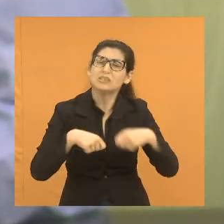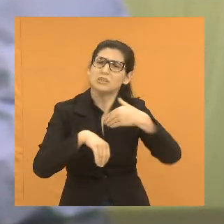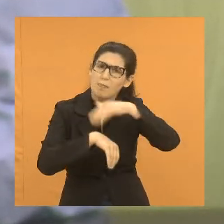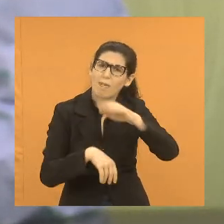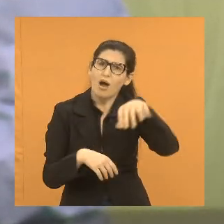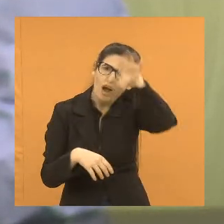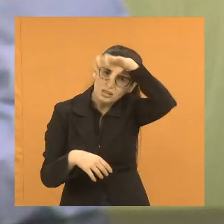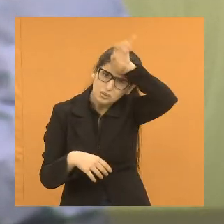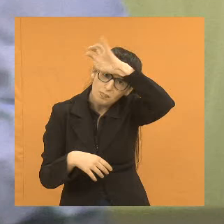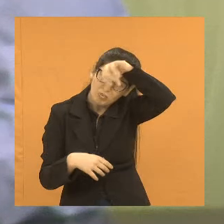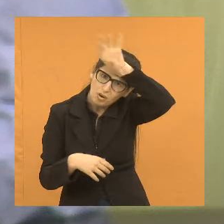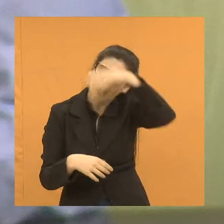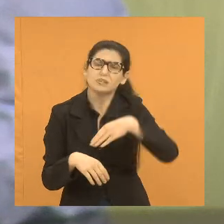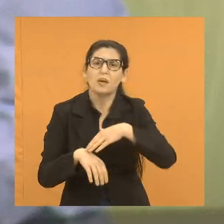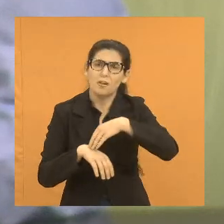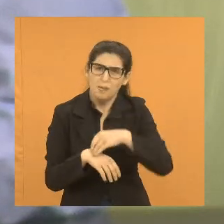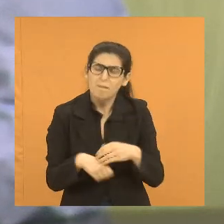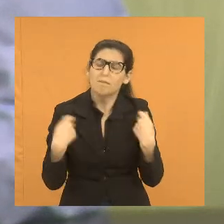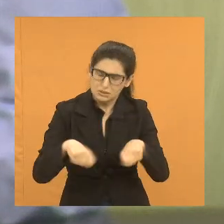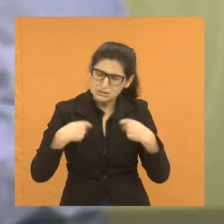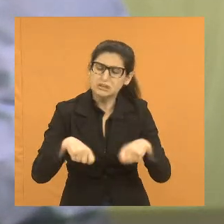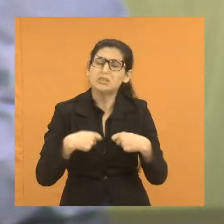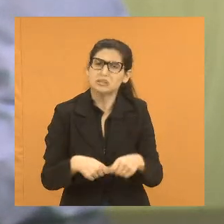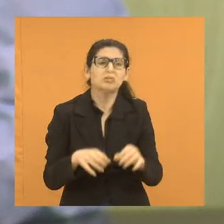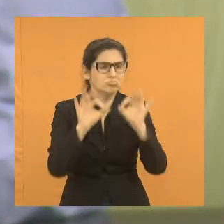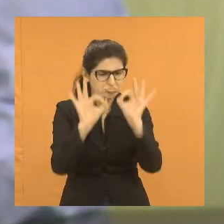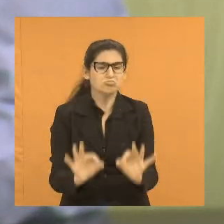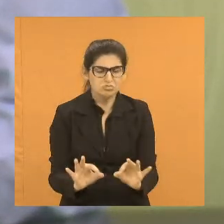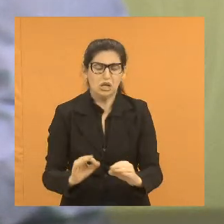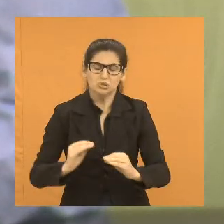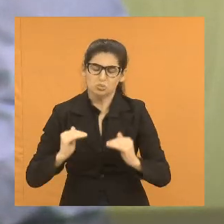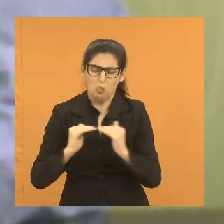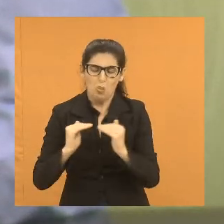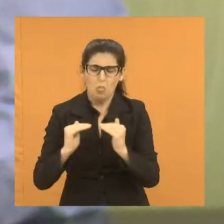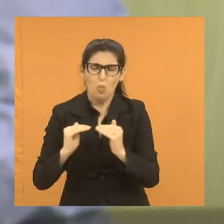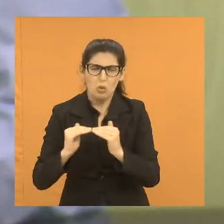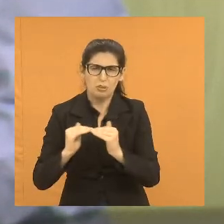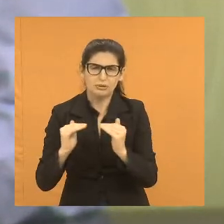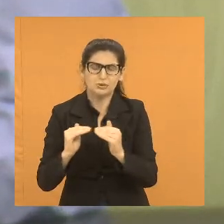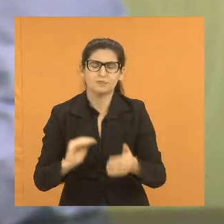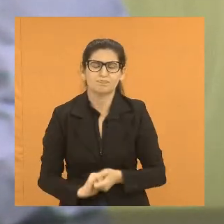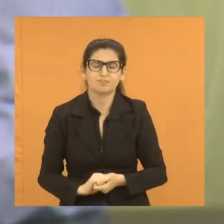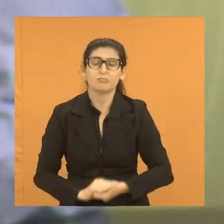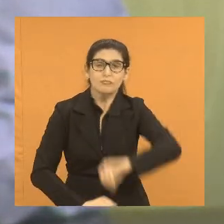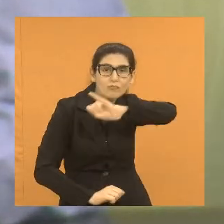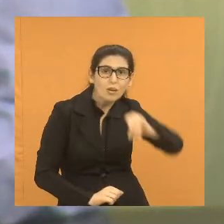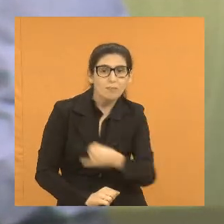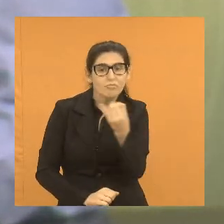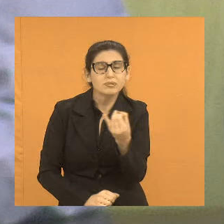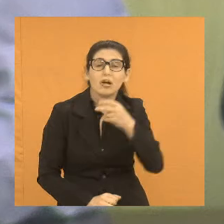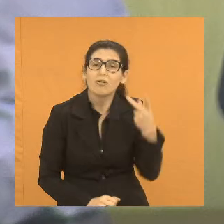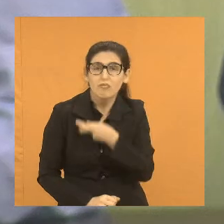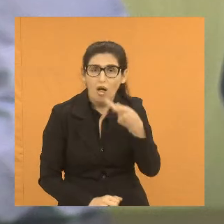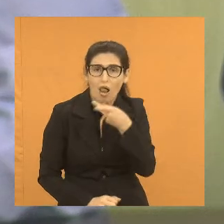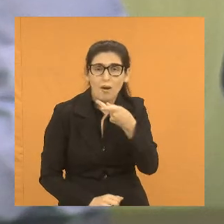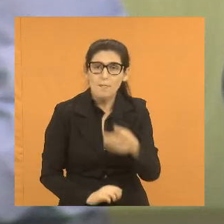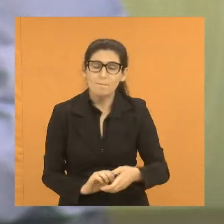mesmo, né? A gente precisa de mais ambulância, sim, você tem toda a razão, viu? Outra coisa que eu queria aproveitar para falar,